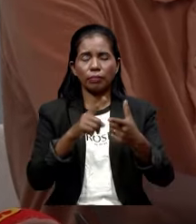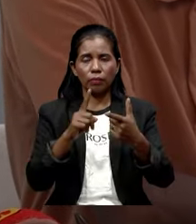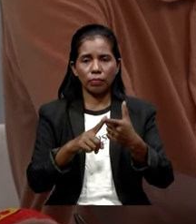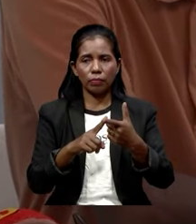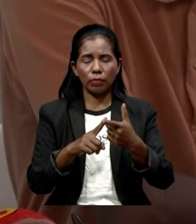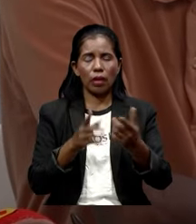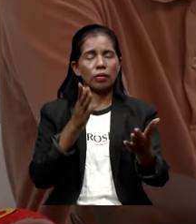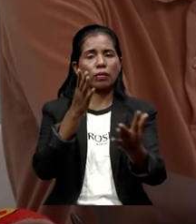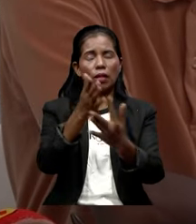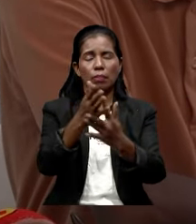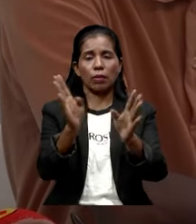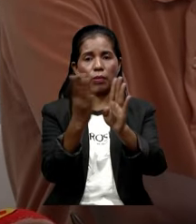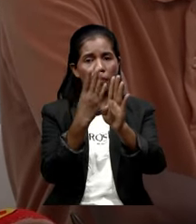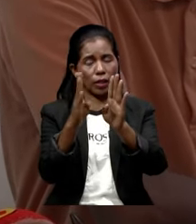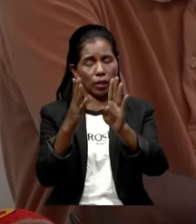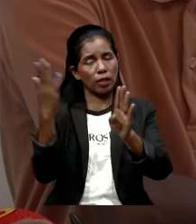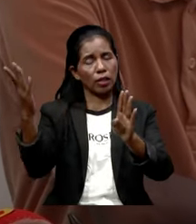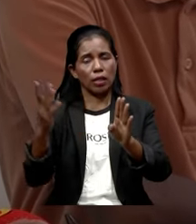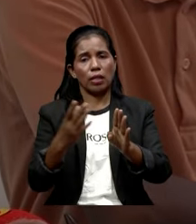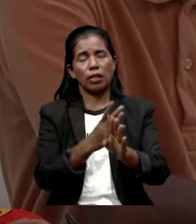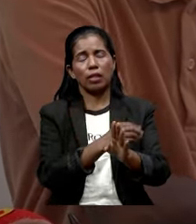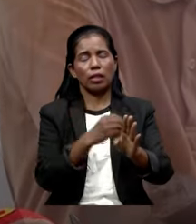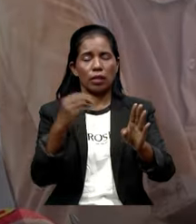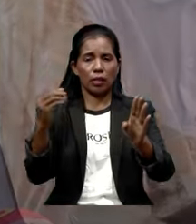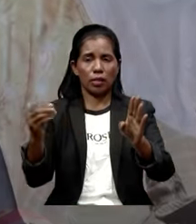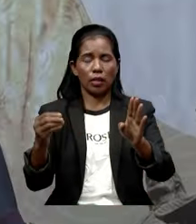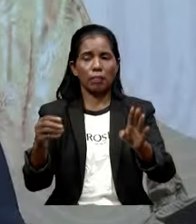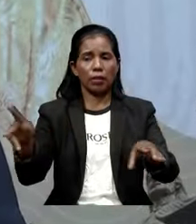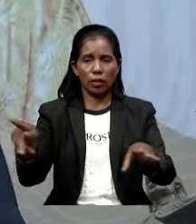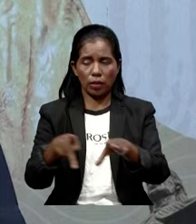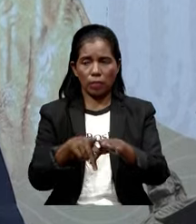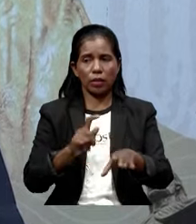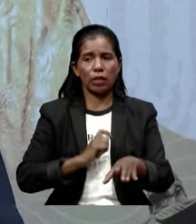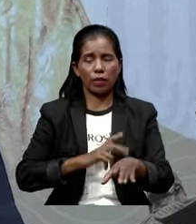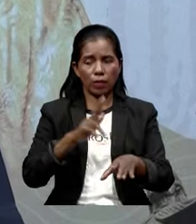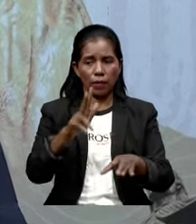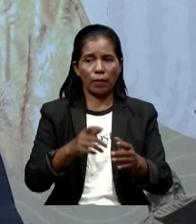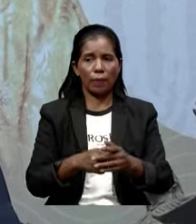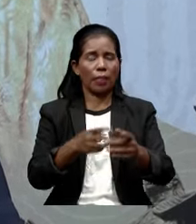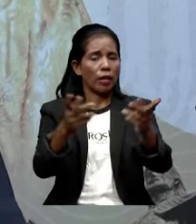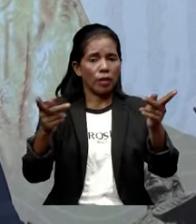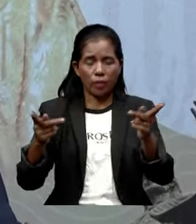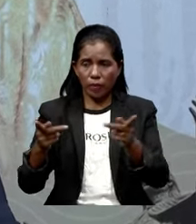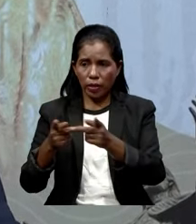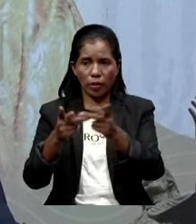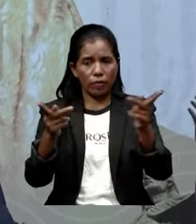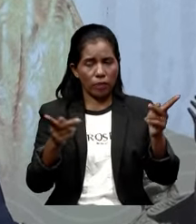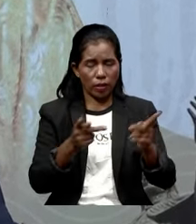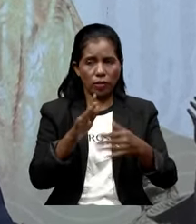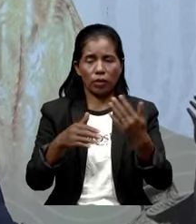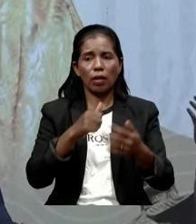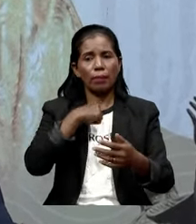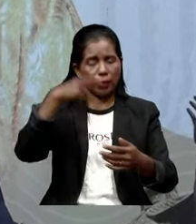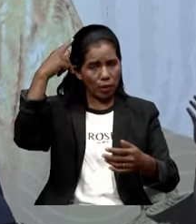tama iha tasitolu a tu bele participa iha misa iha fatin fatin ser nebe mak amo